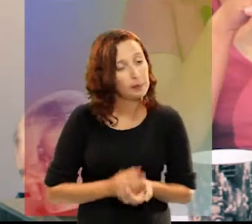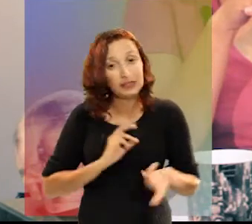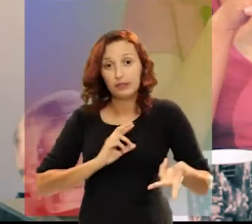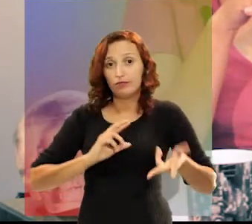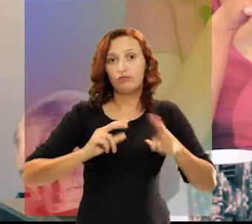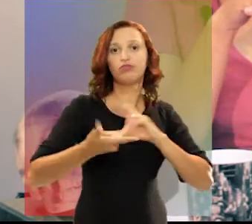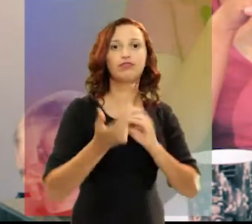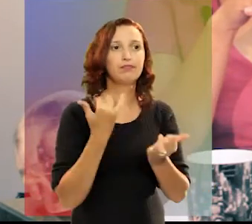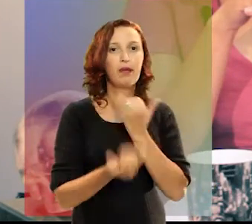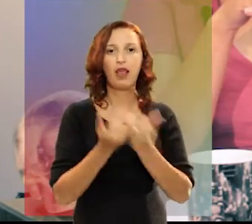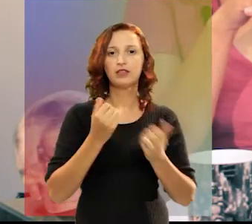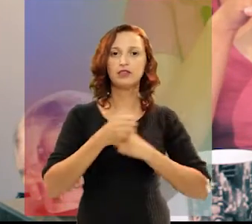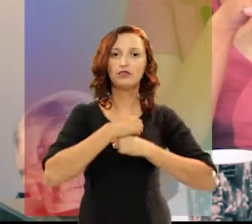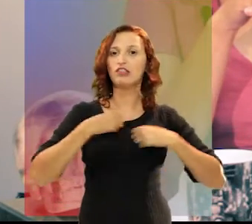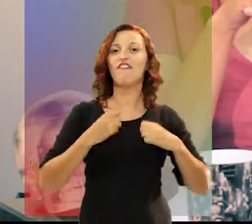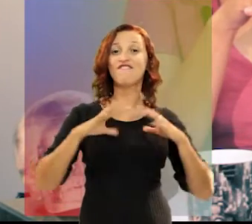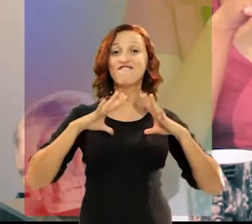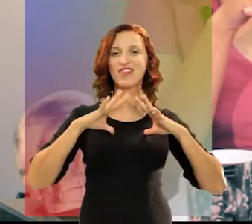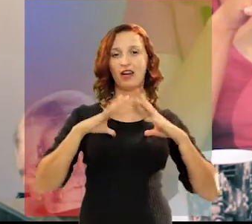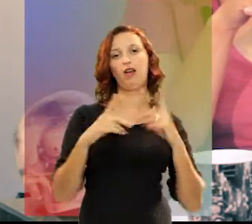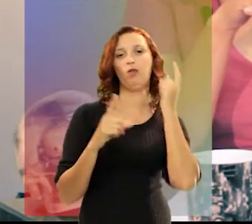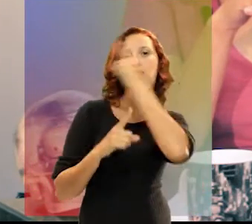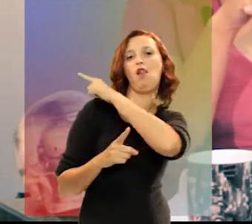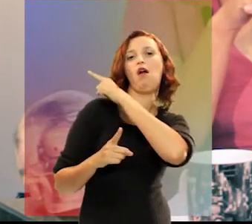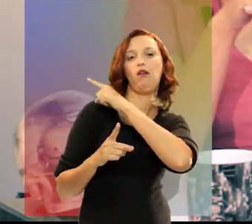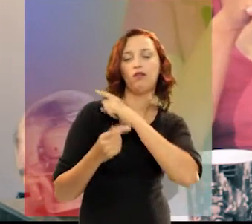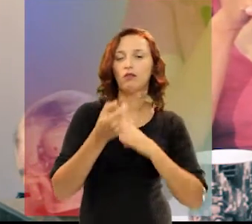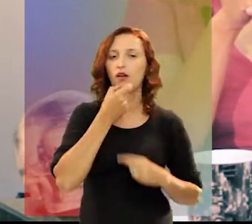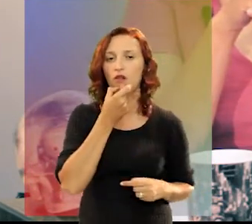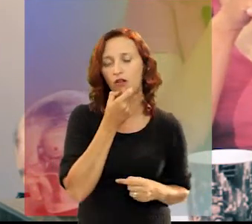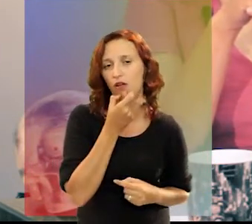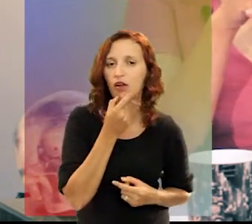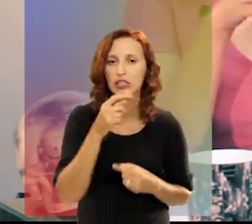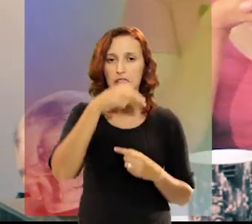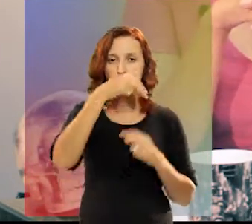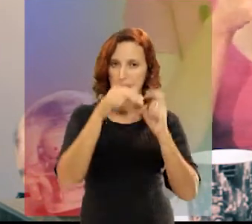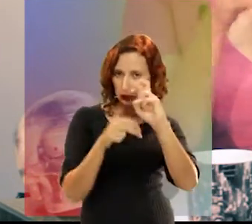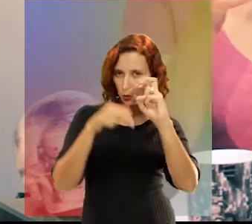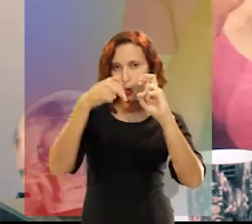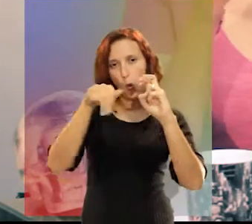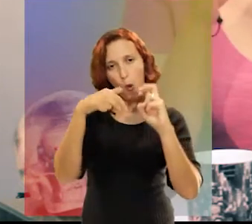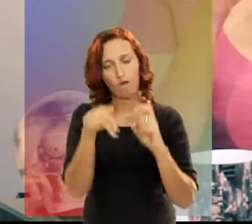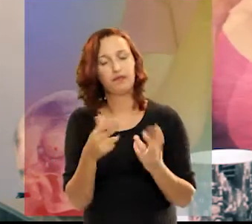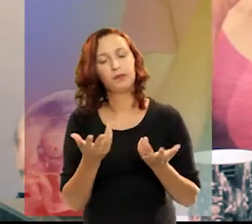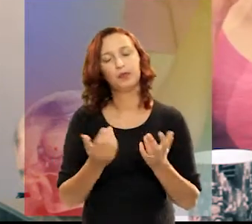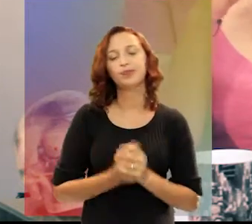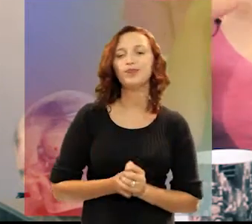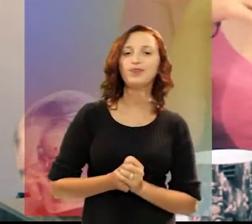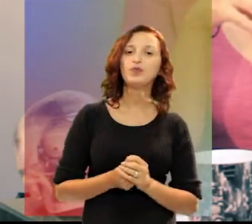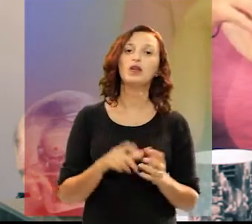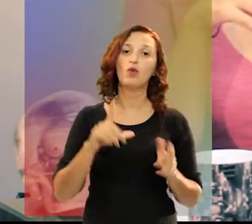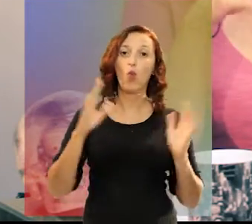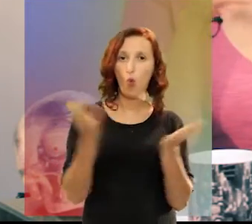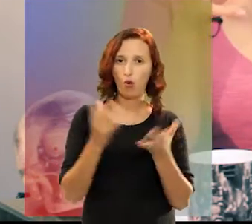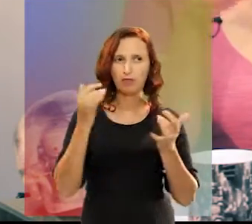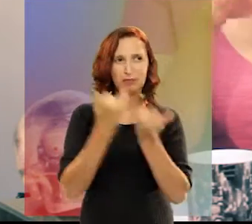forma, ele acaba virando uma referência de feriado. Hoje até é um feriado. Isso. Na Inglaterra. Da mesma forma que